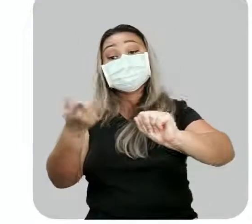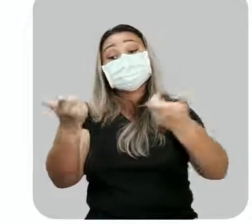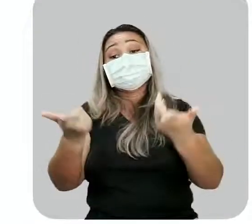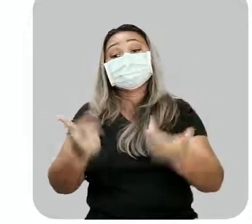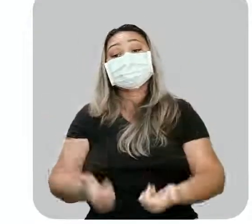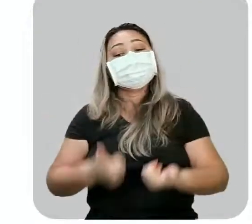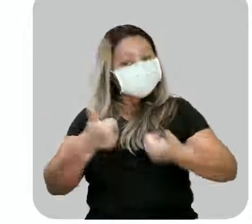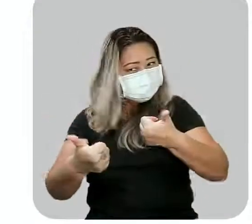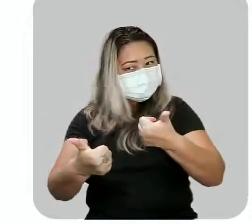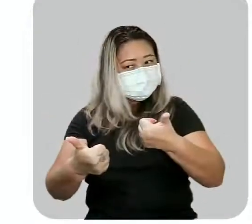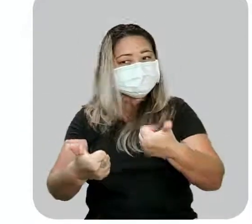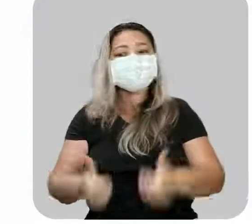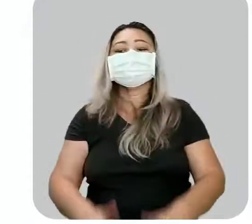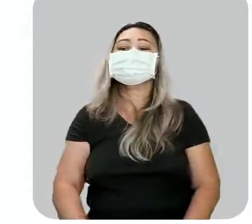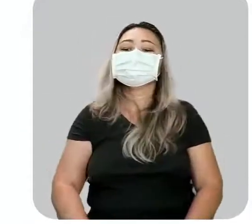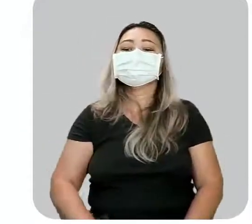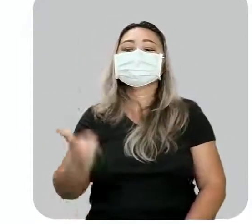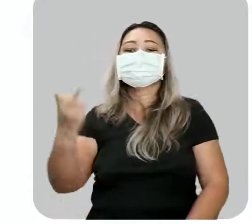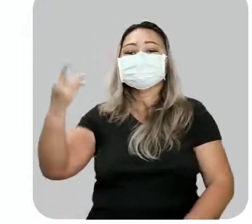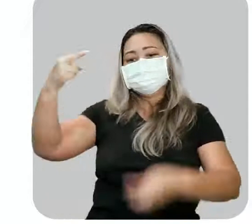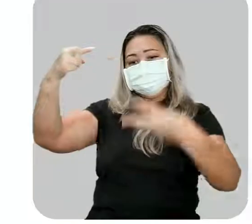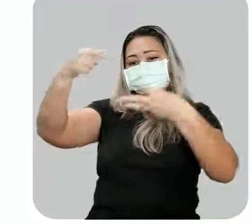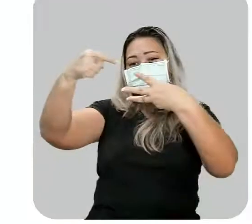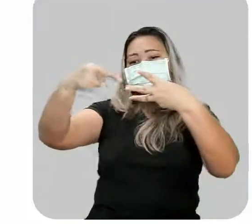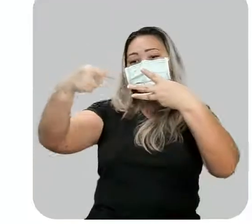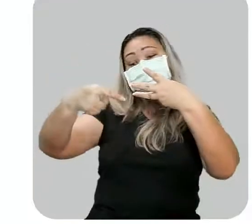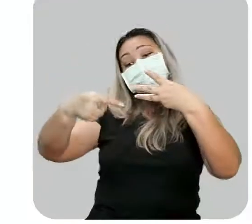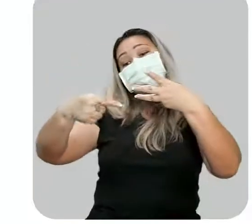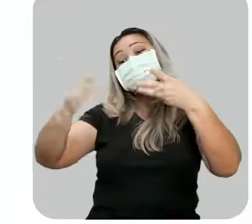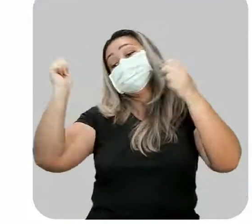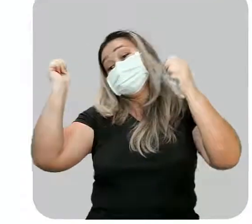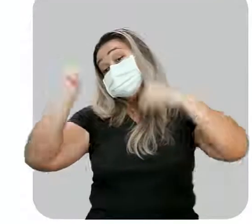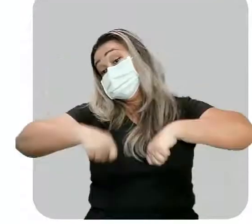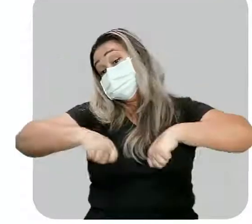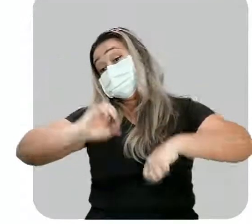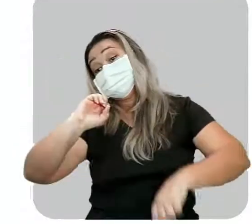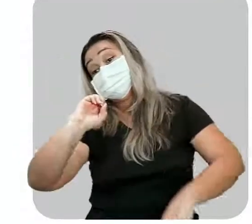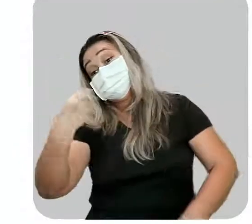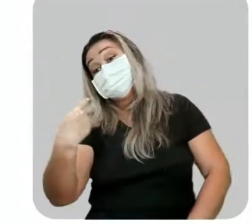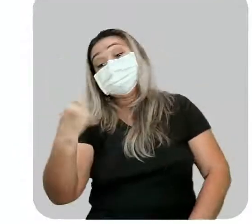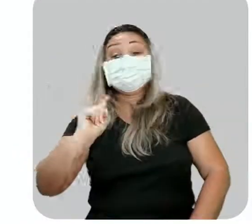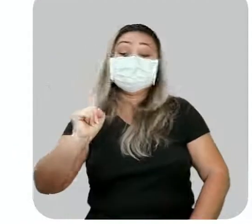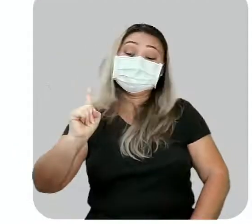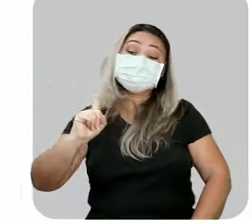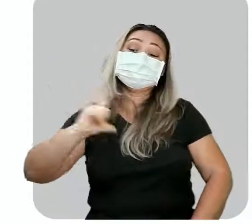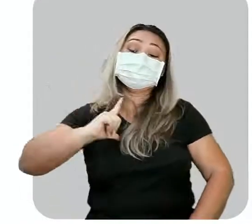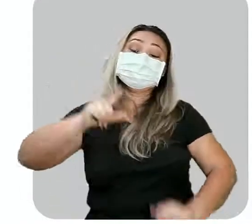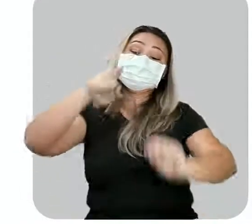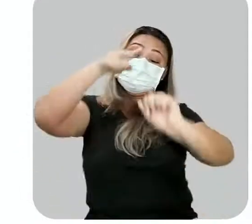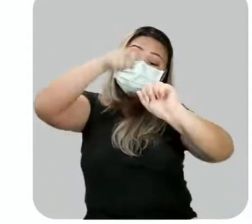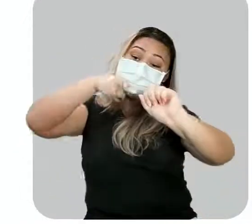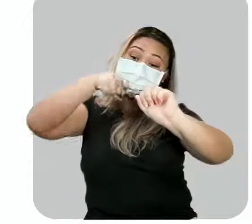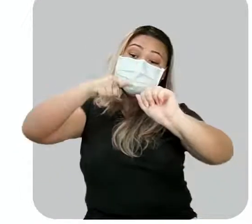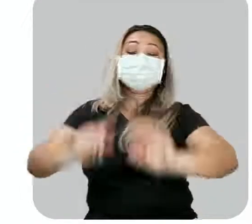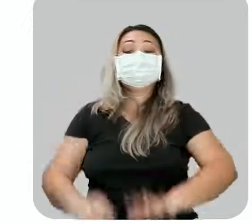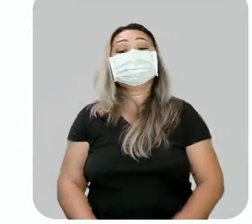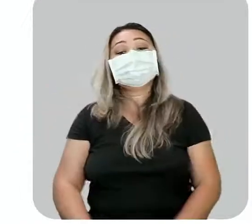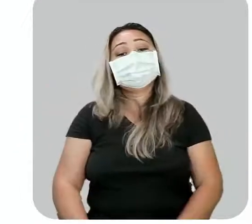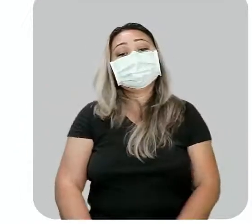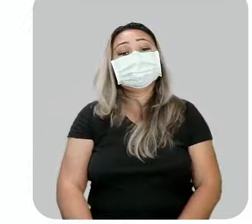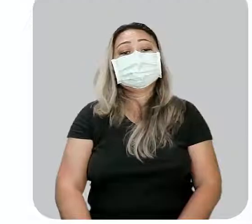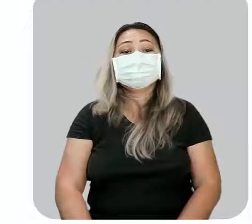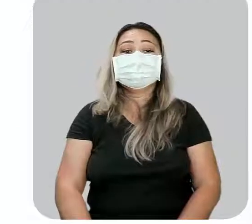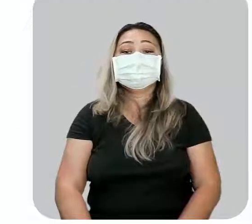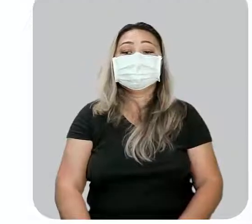Beleza? Então, aqui foram os casos facultativos de crase.